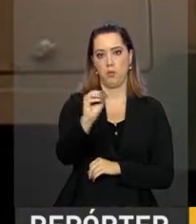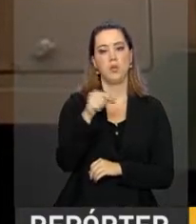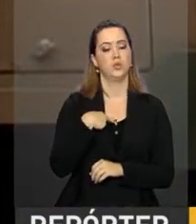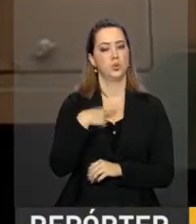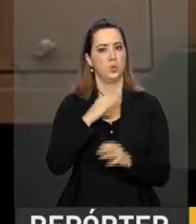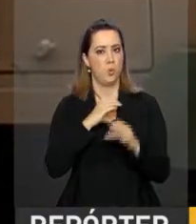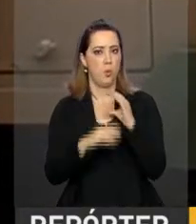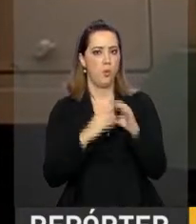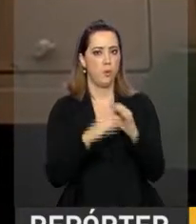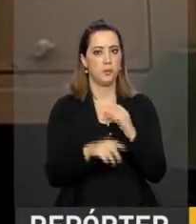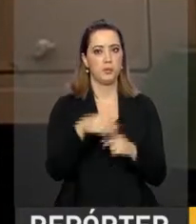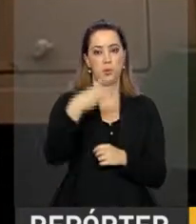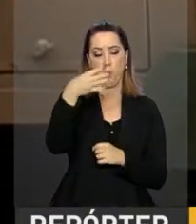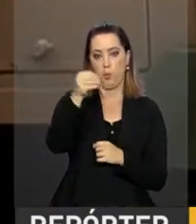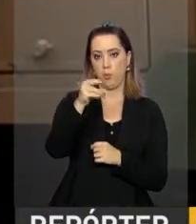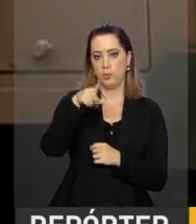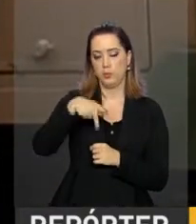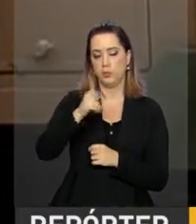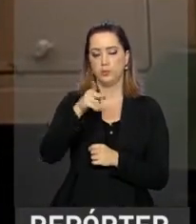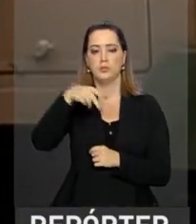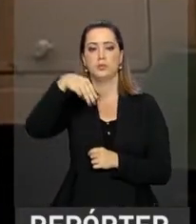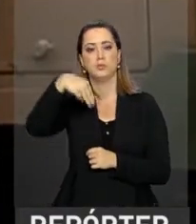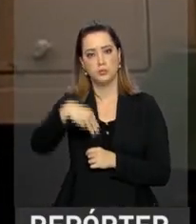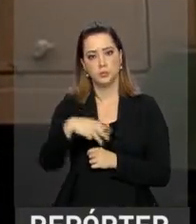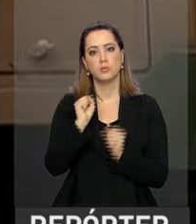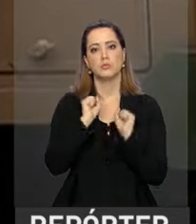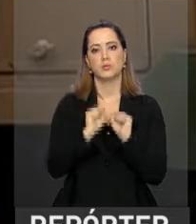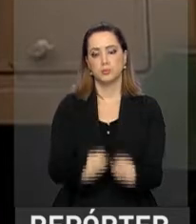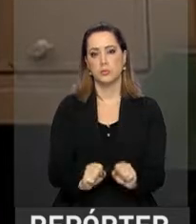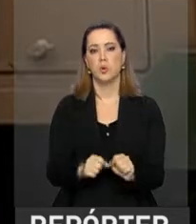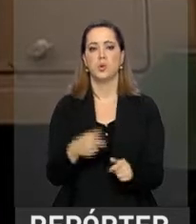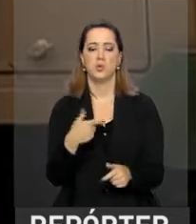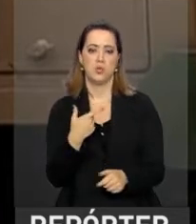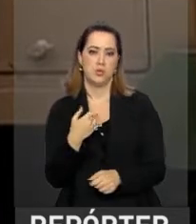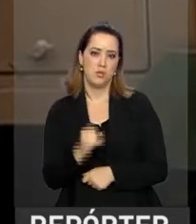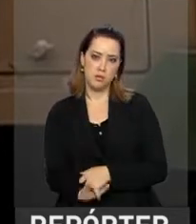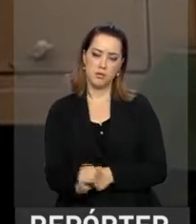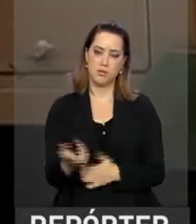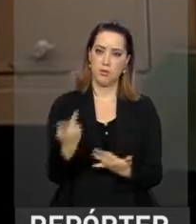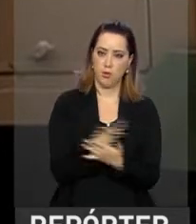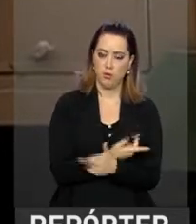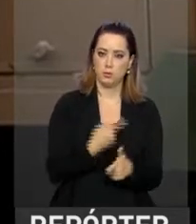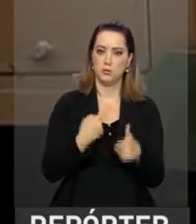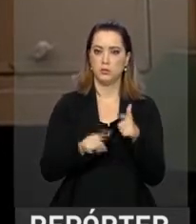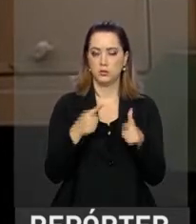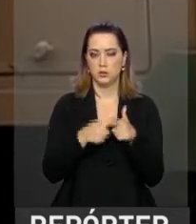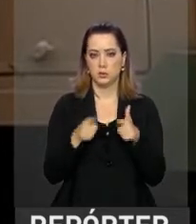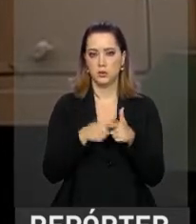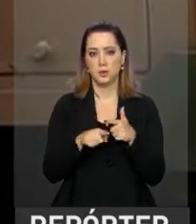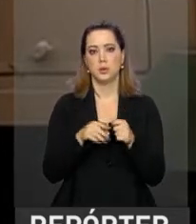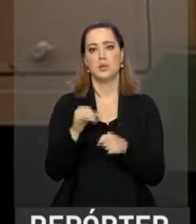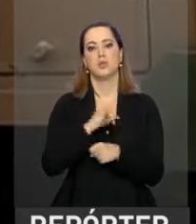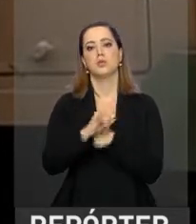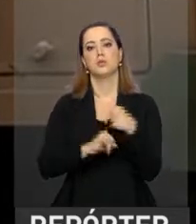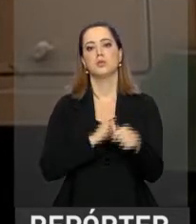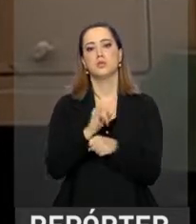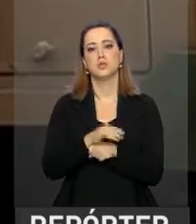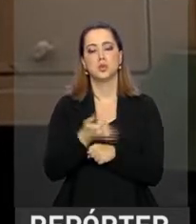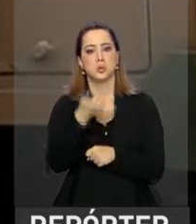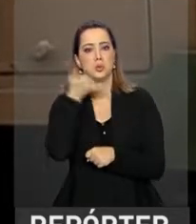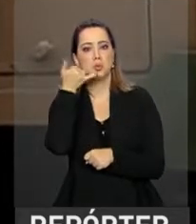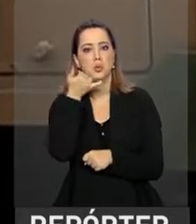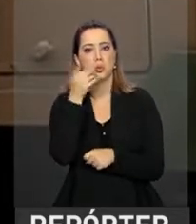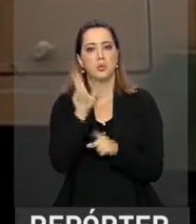um raio de cerca de 40 quilômetros. Em casos de calamidade pública, por exemplo, em que internet, rádio,